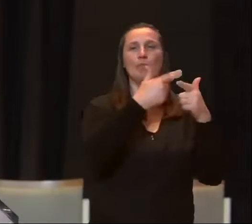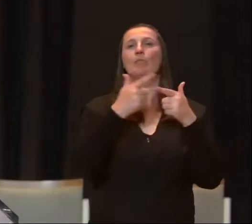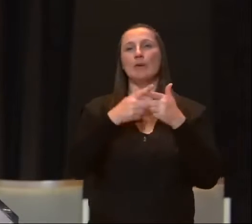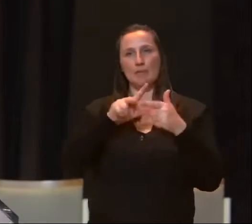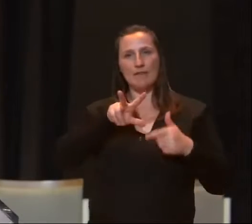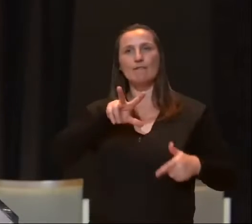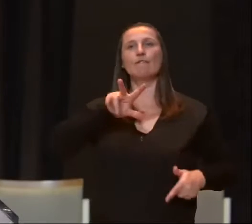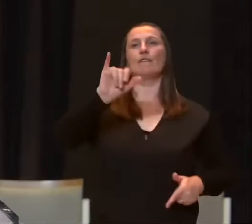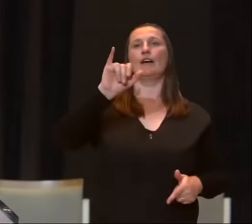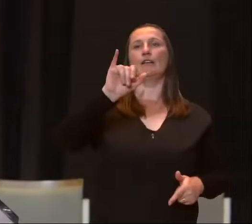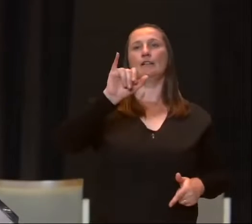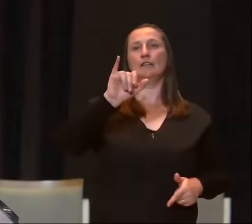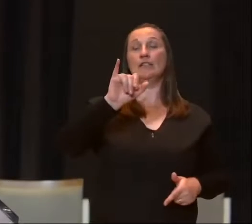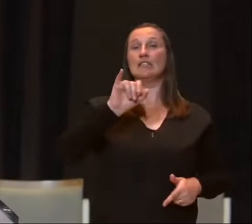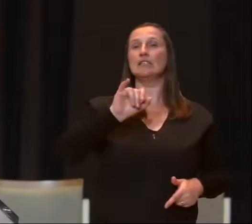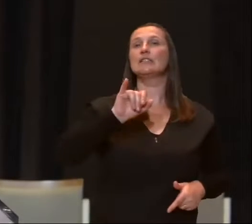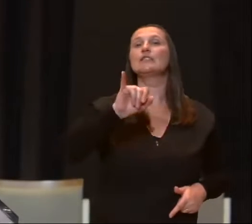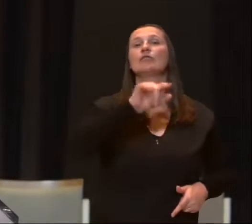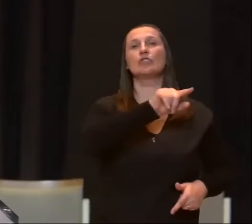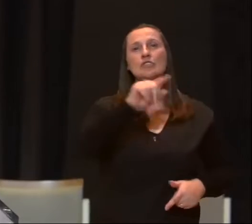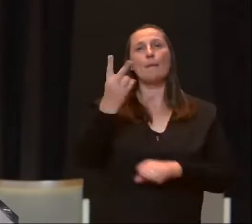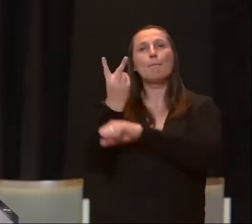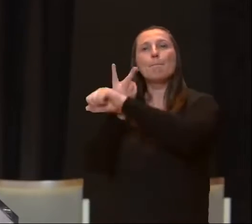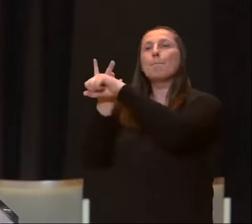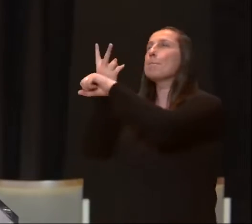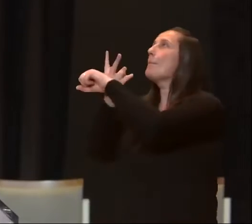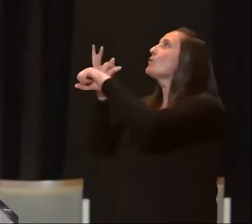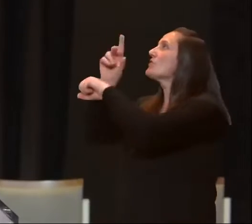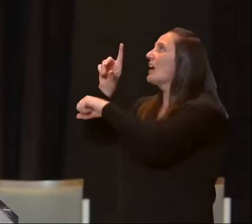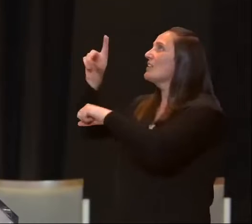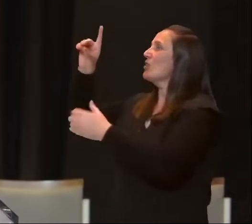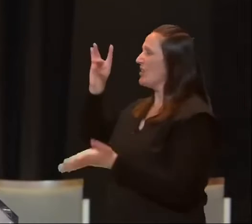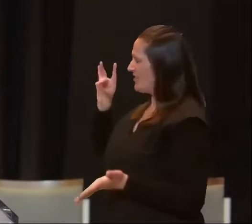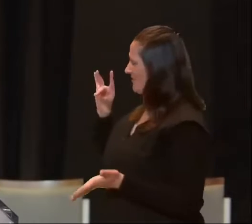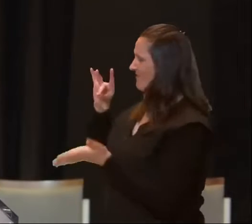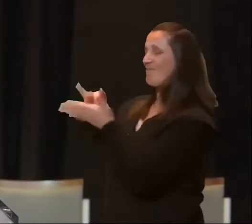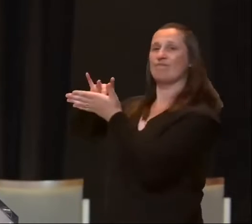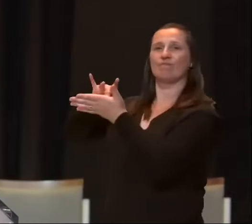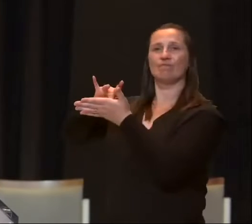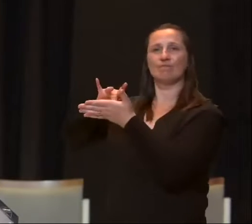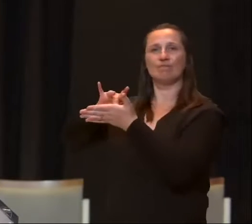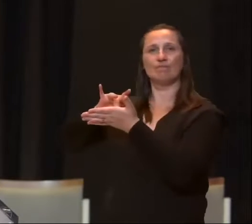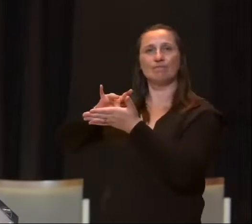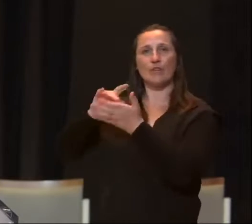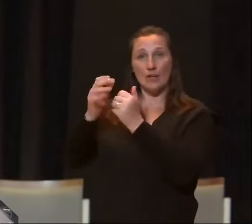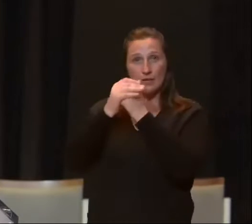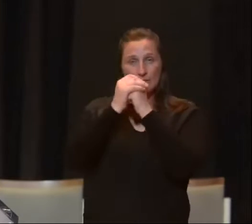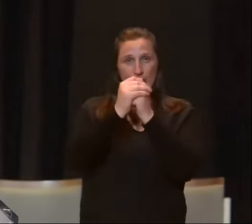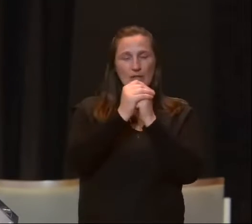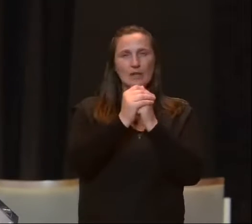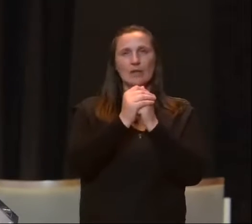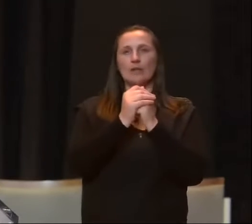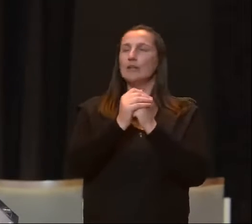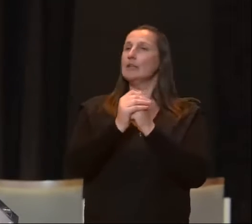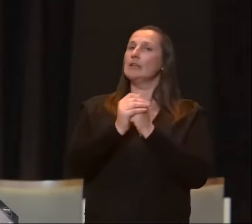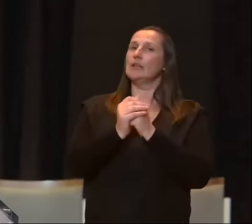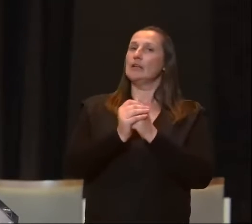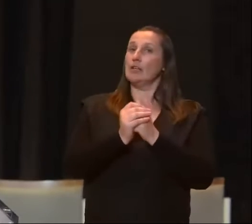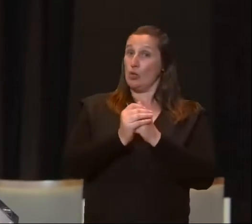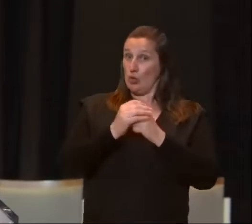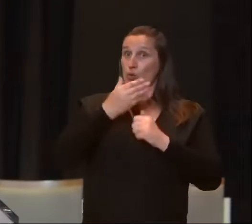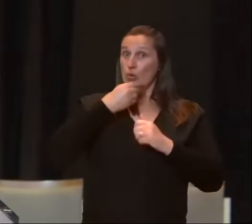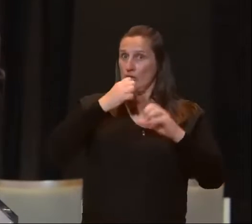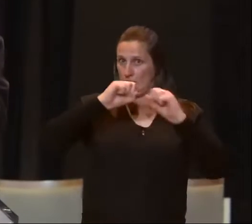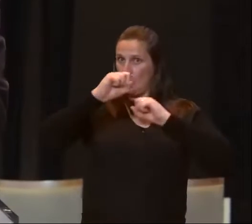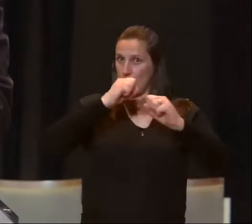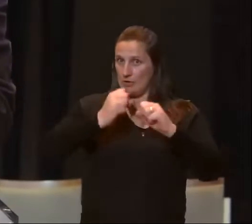se transformar numa busca intensa por Deus. Você crê nisso? Amém? E ele continua. Eu falei sobre as